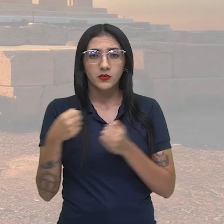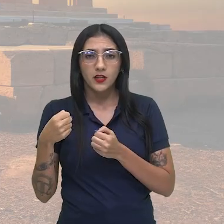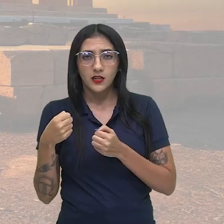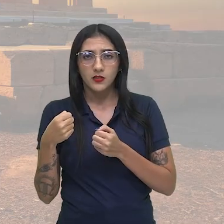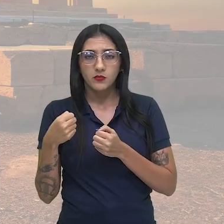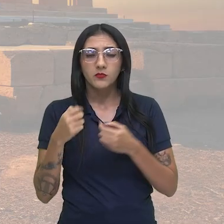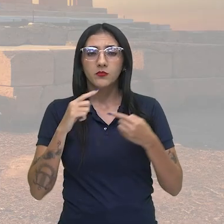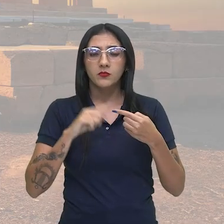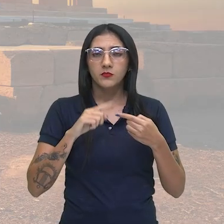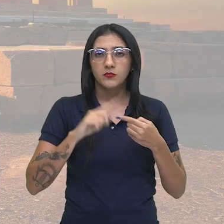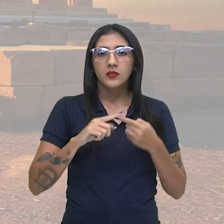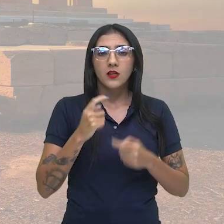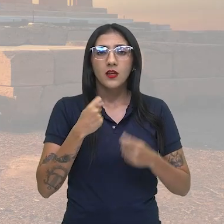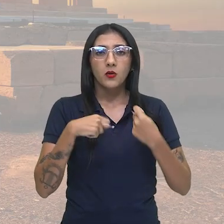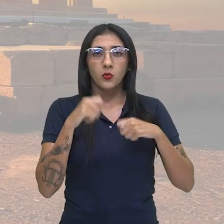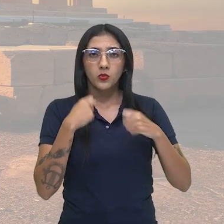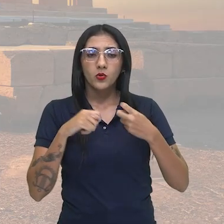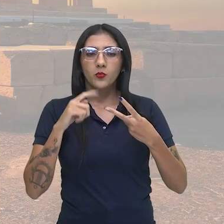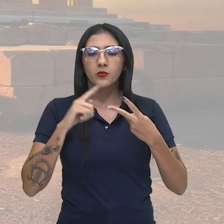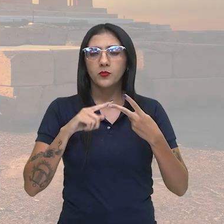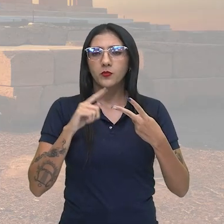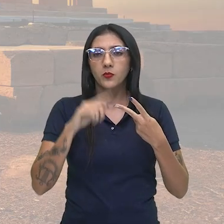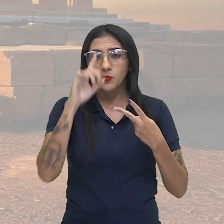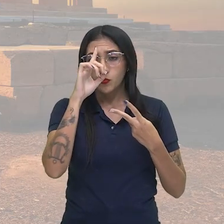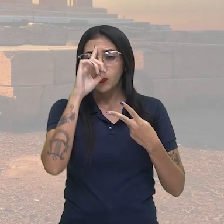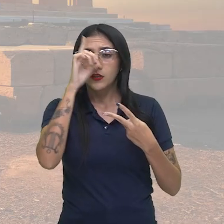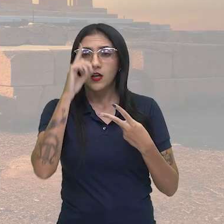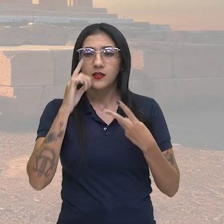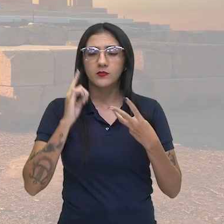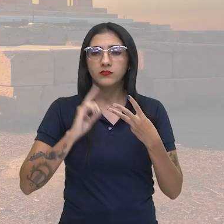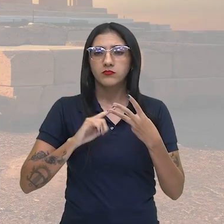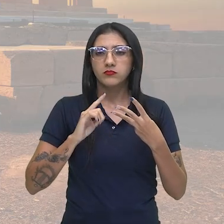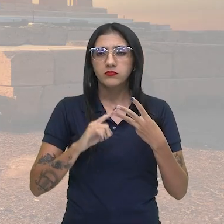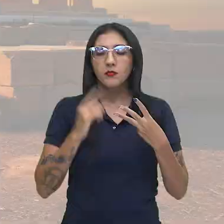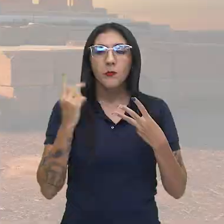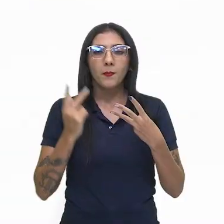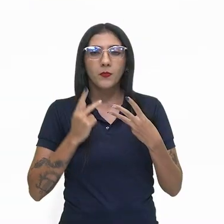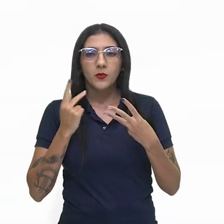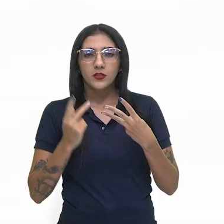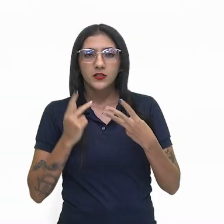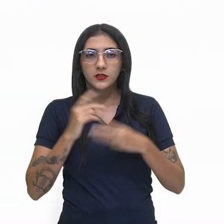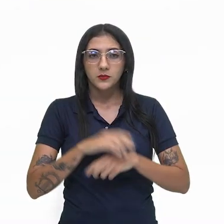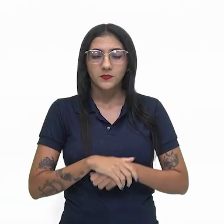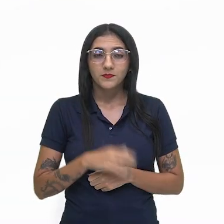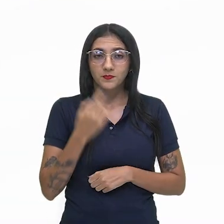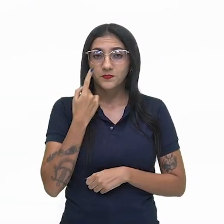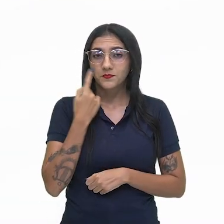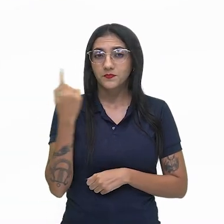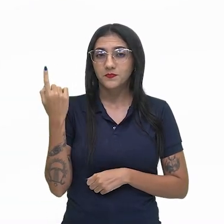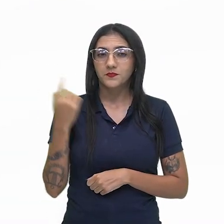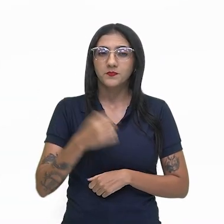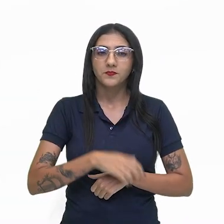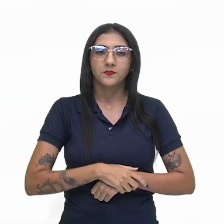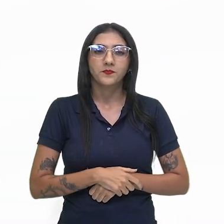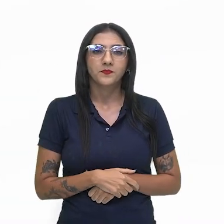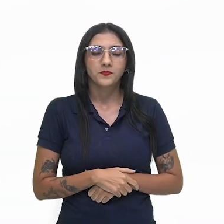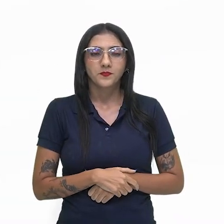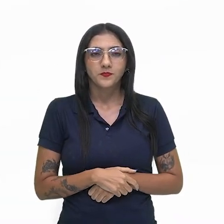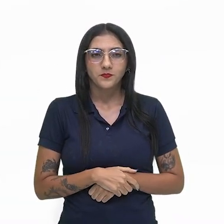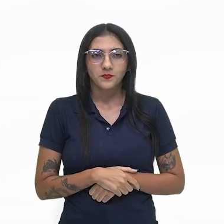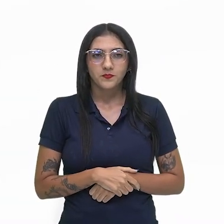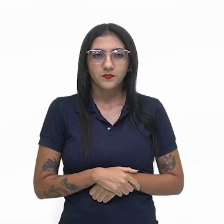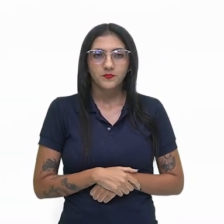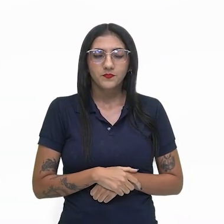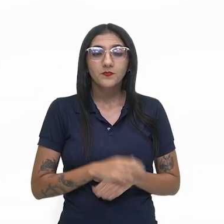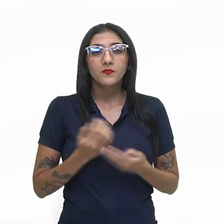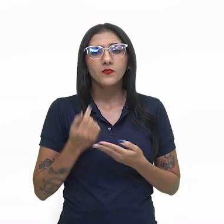O poder econômico, o poder ideológico e o poder político. Vamos ver aí esses conceitos? Olha só. Quando